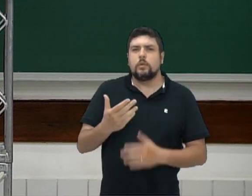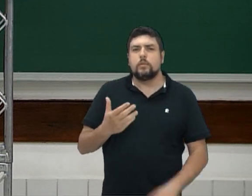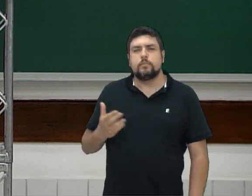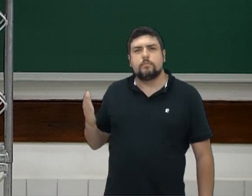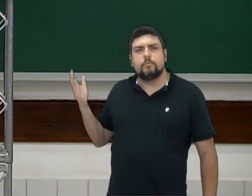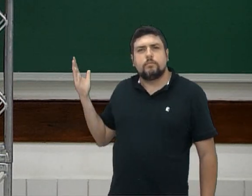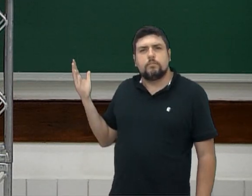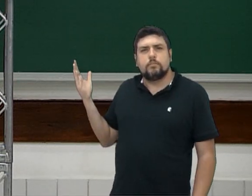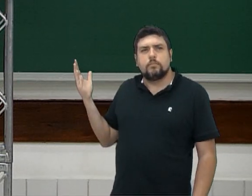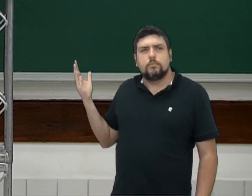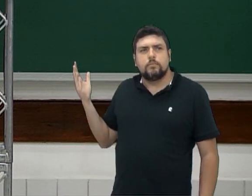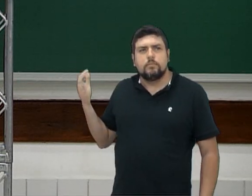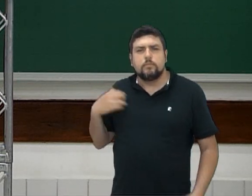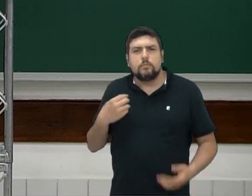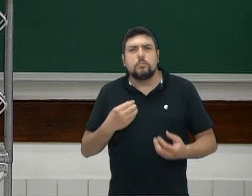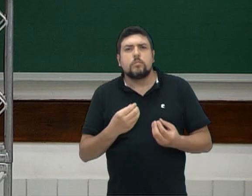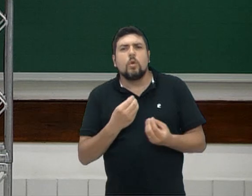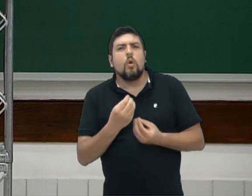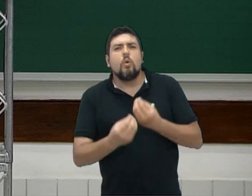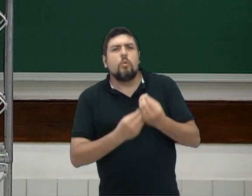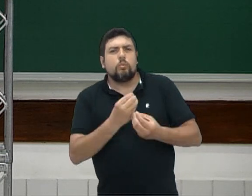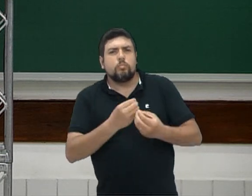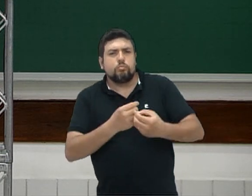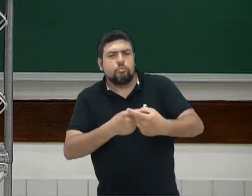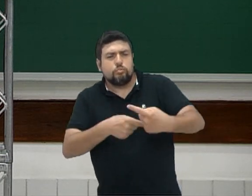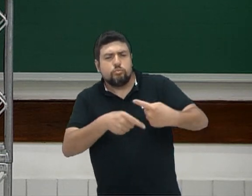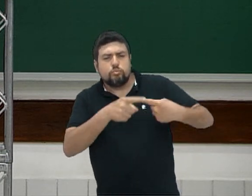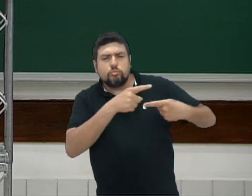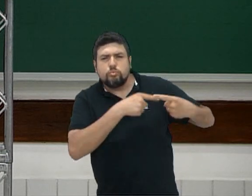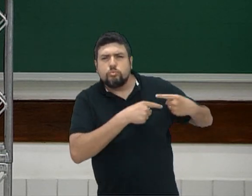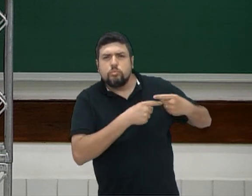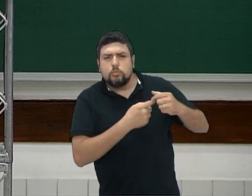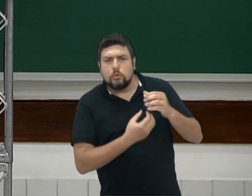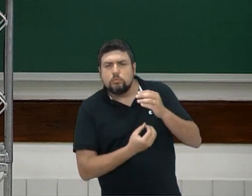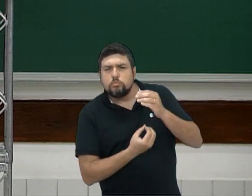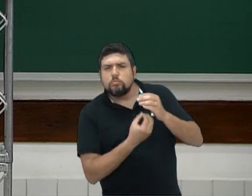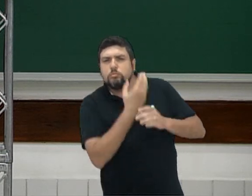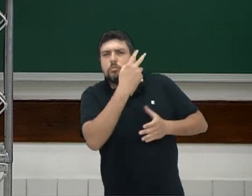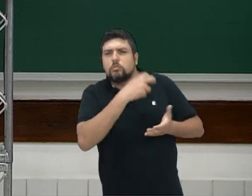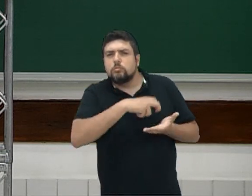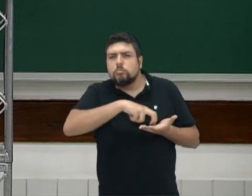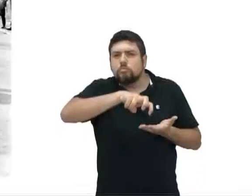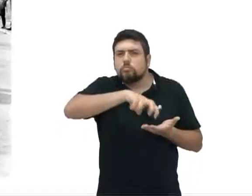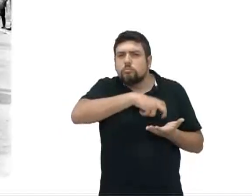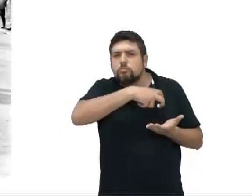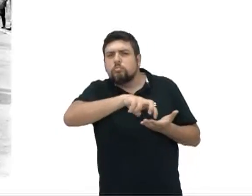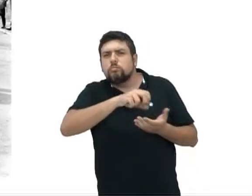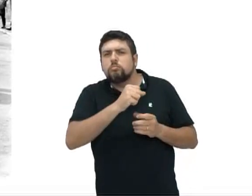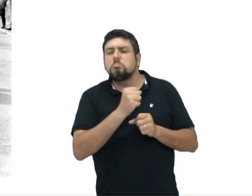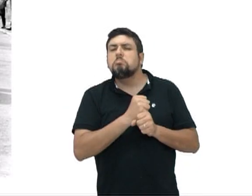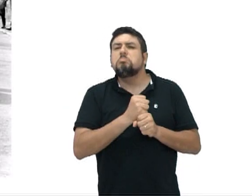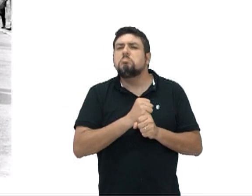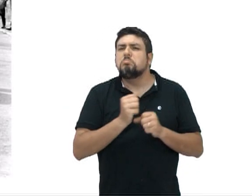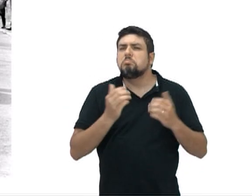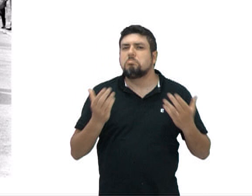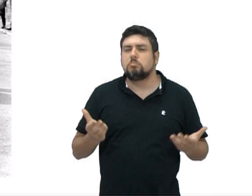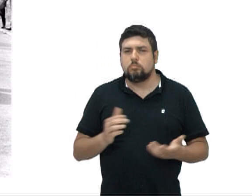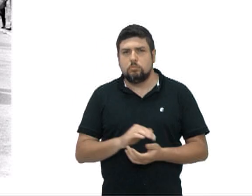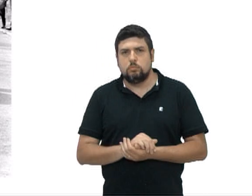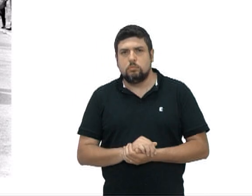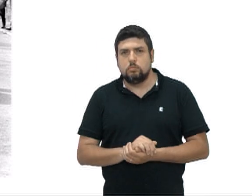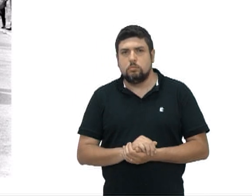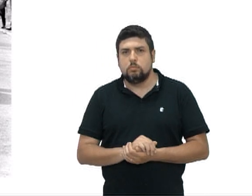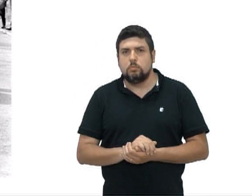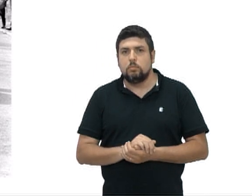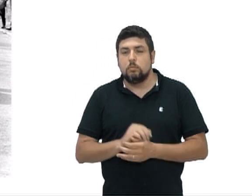Como surgiu o skate? Você sabe como surgiu o skate? Em que ano ele surgiu? Então vamos lá, vamos descobrir junto. Então o skate ele